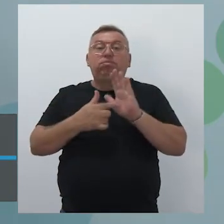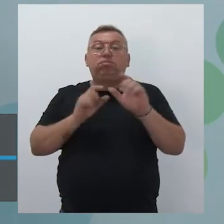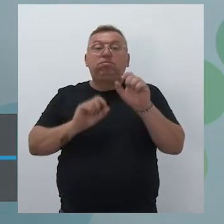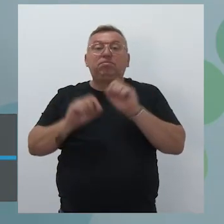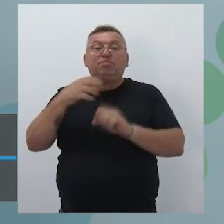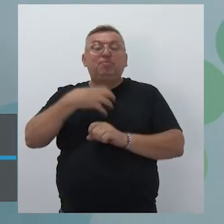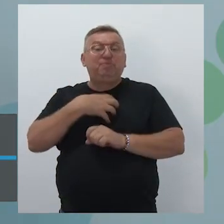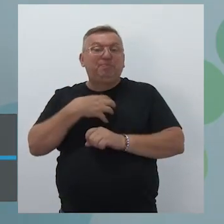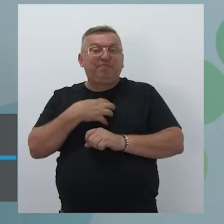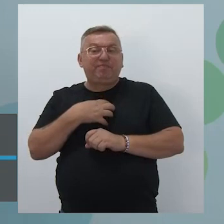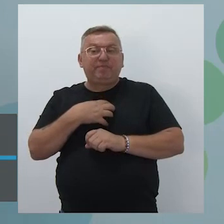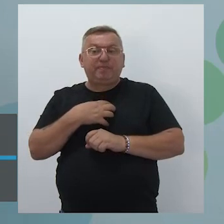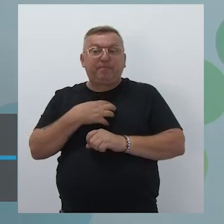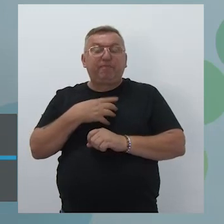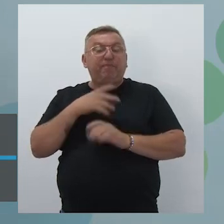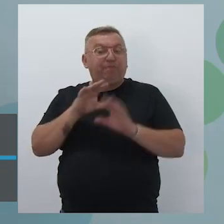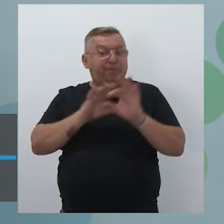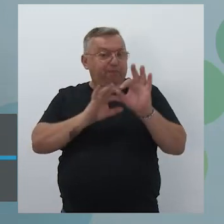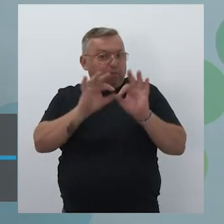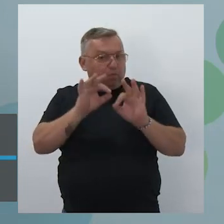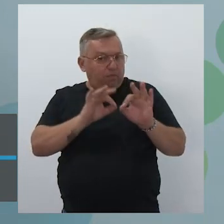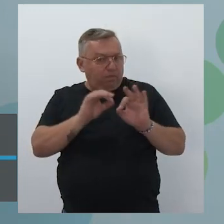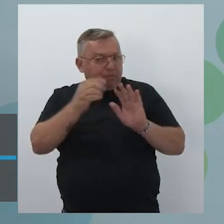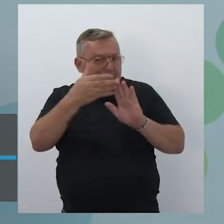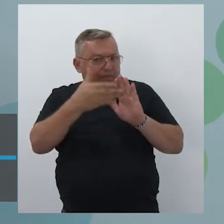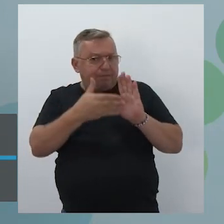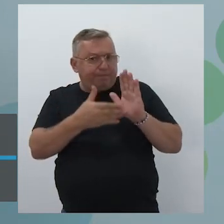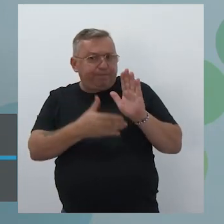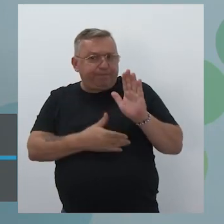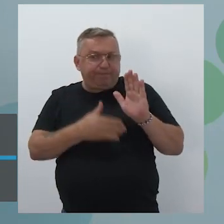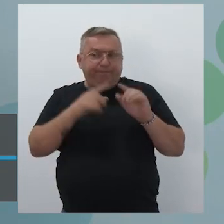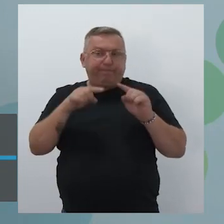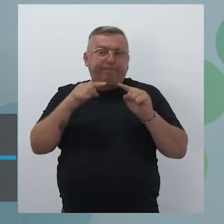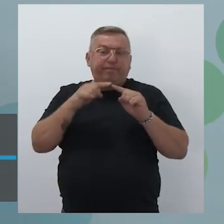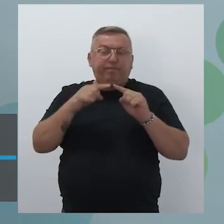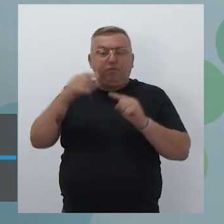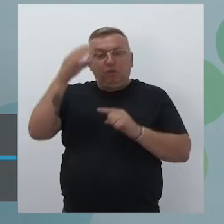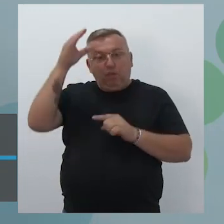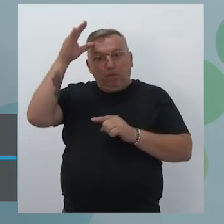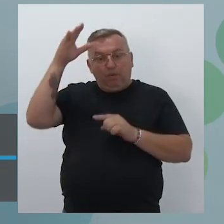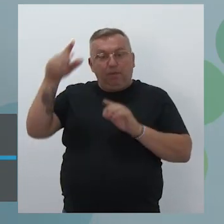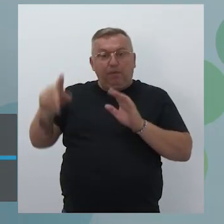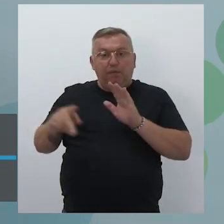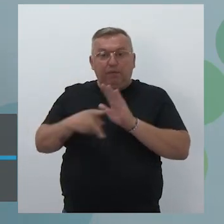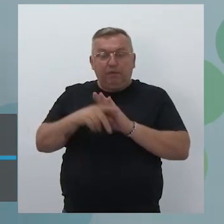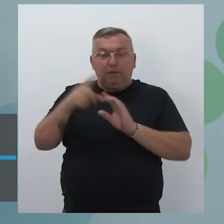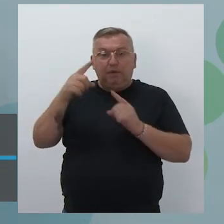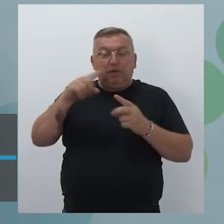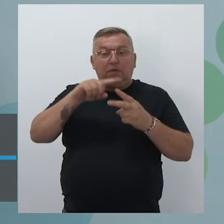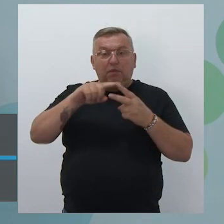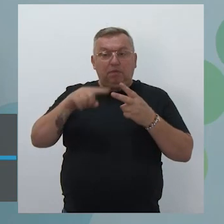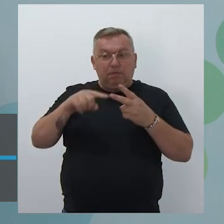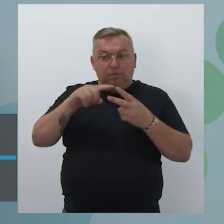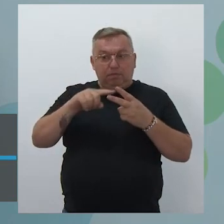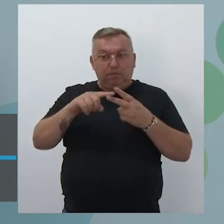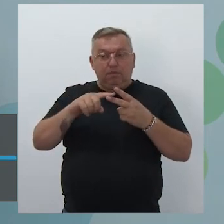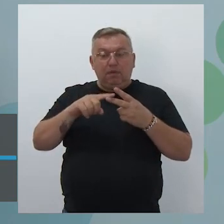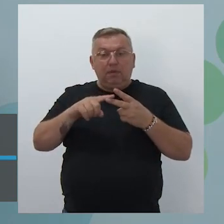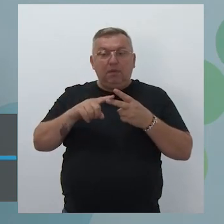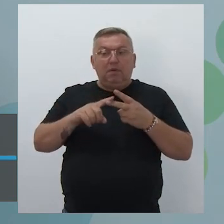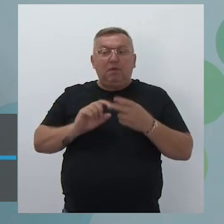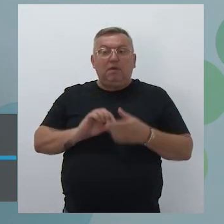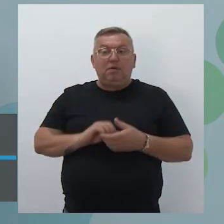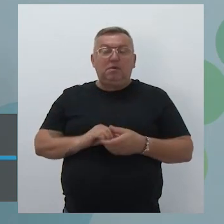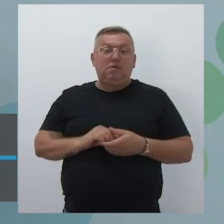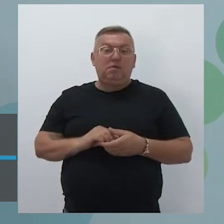forma como foram elaborados os objetos de conhecimento dos dois componentes os quais